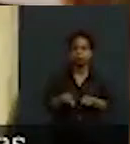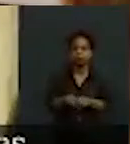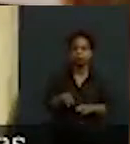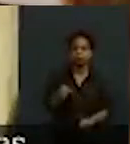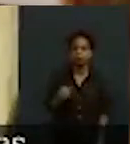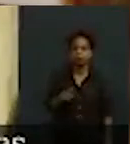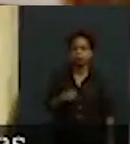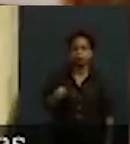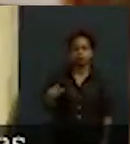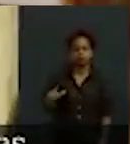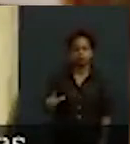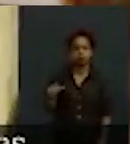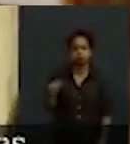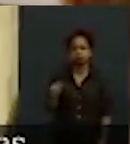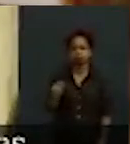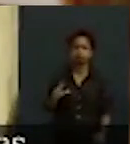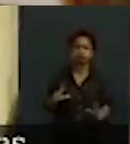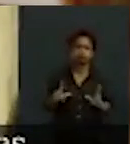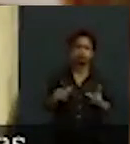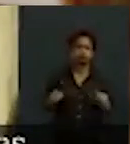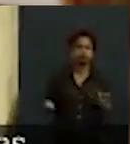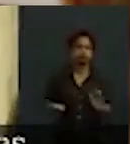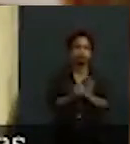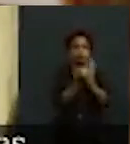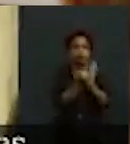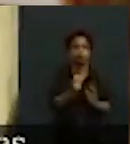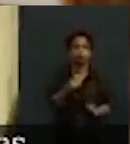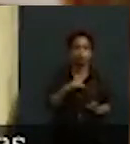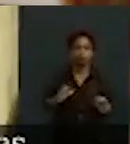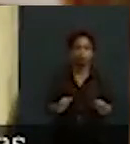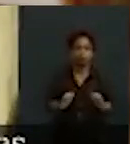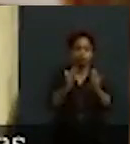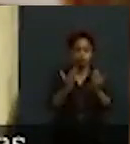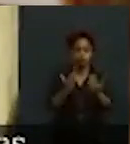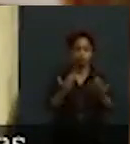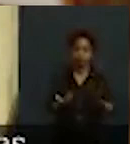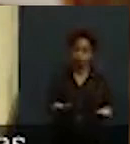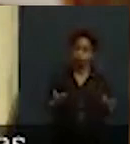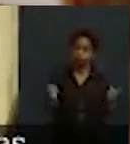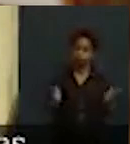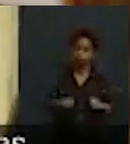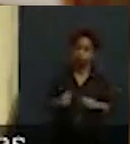Souza constituem um momento marcante dessa celebração,